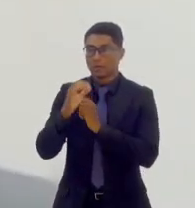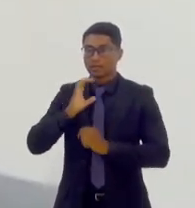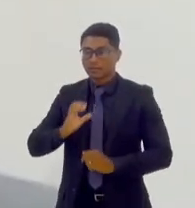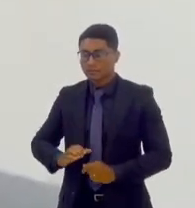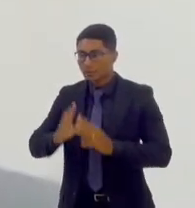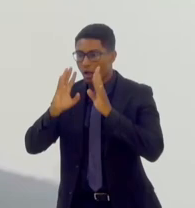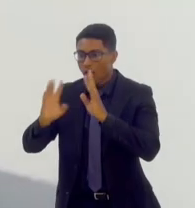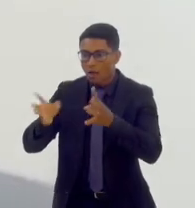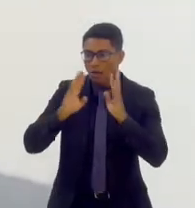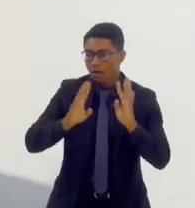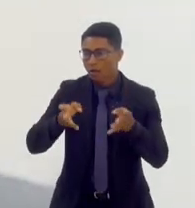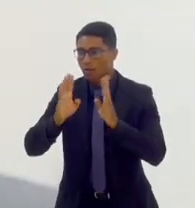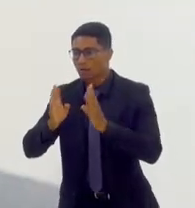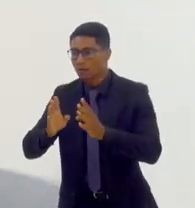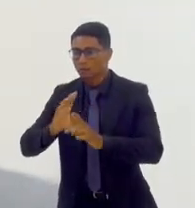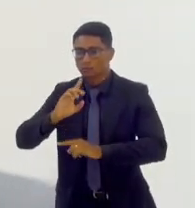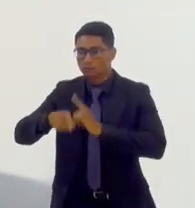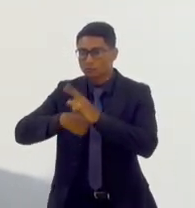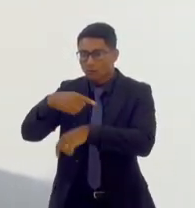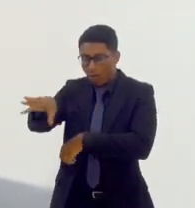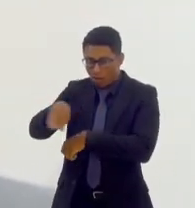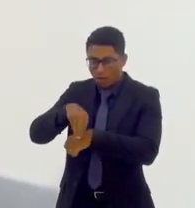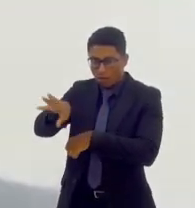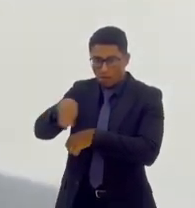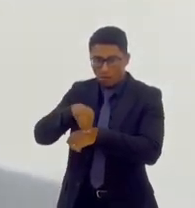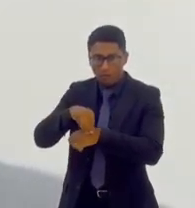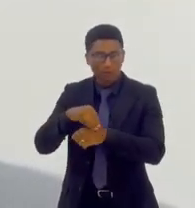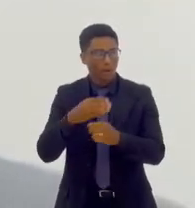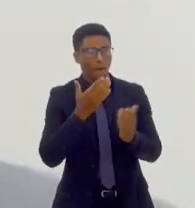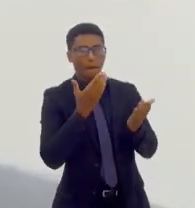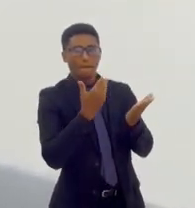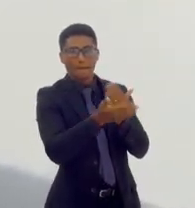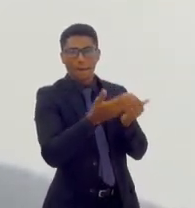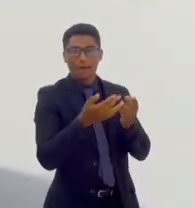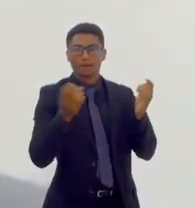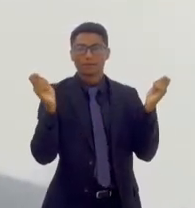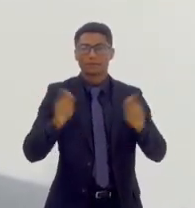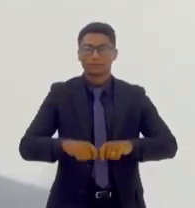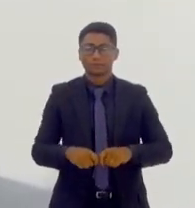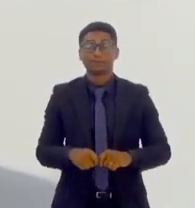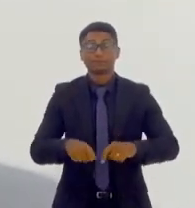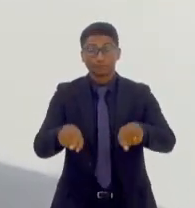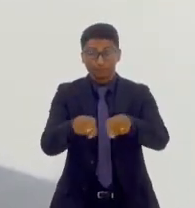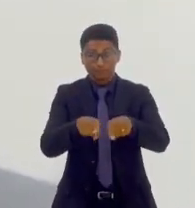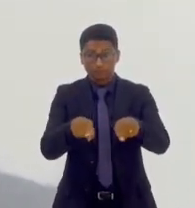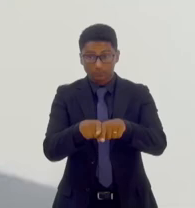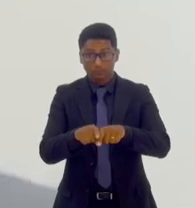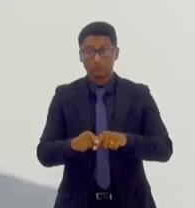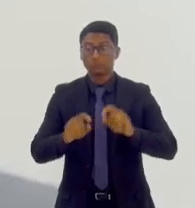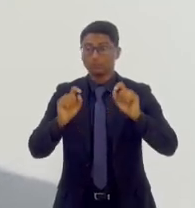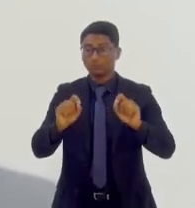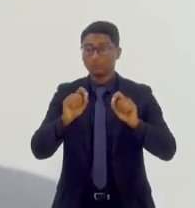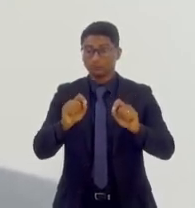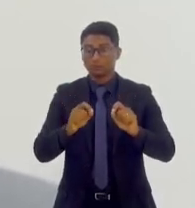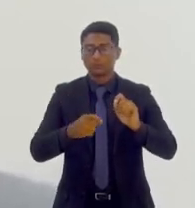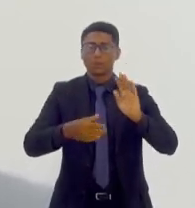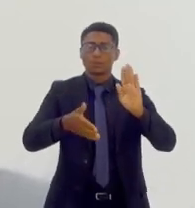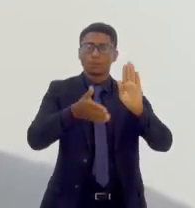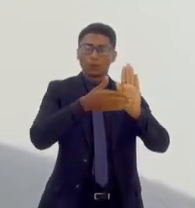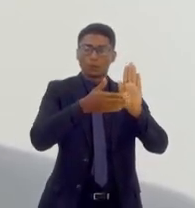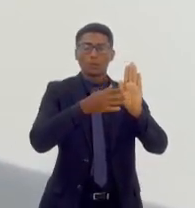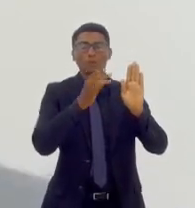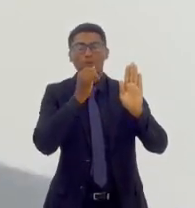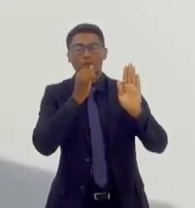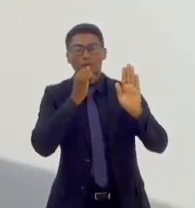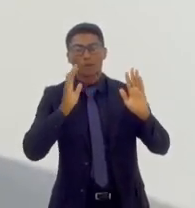uma voz que vai verbalizar esses anseios. E, além disso, também participando de propostas